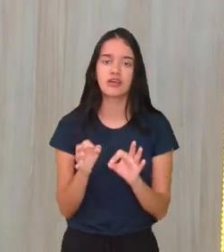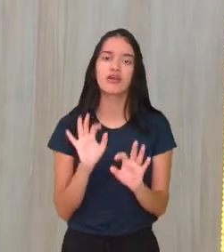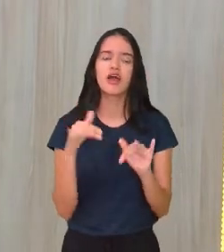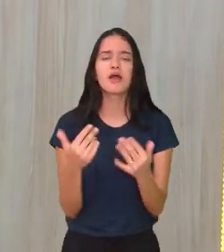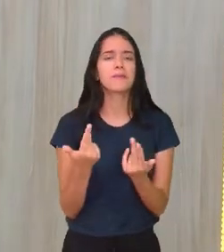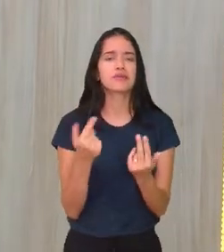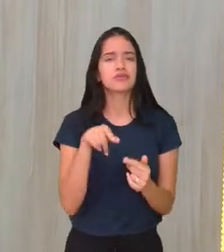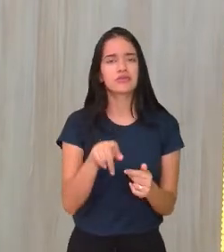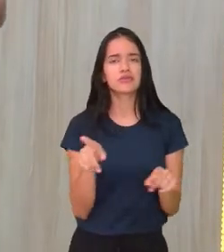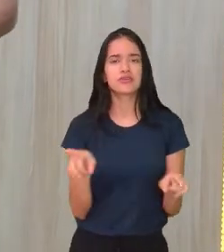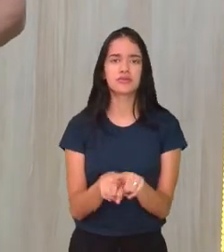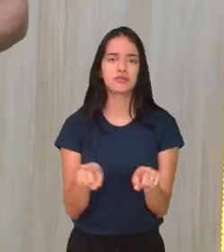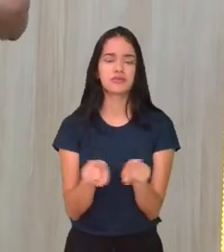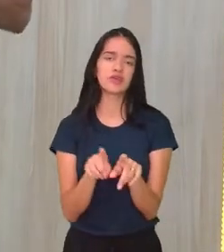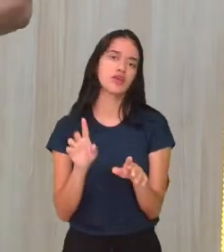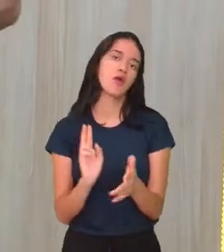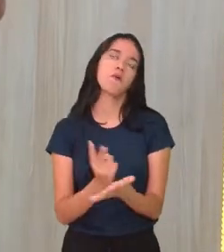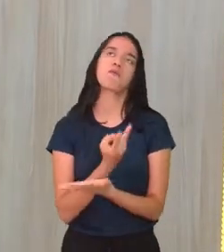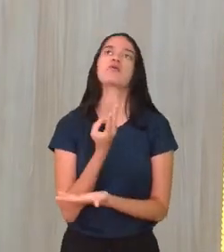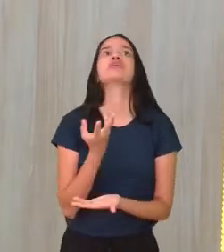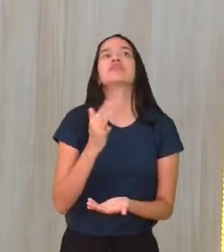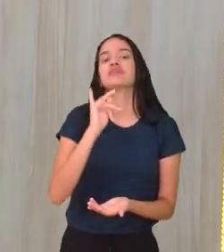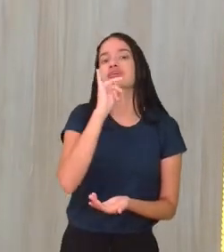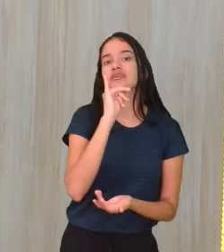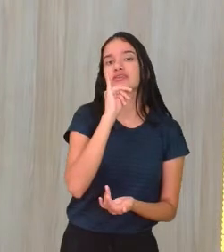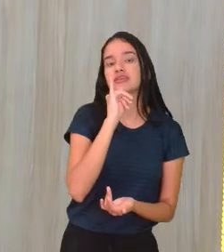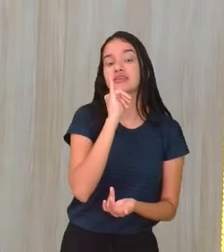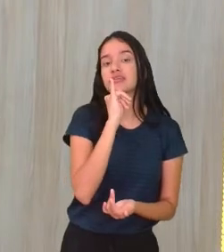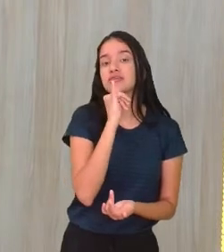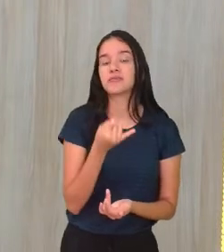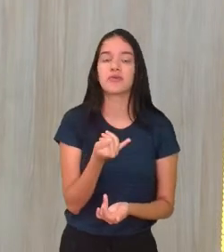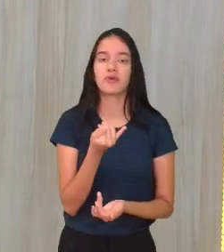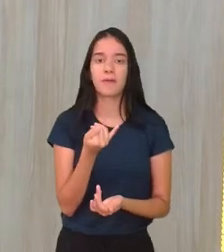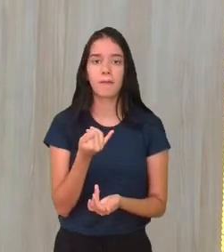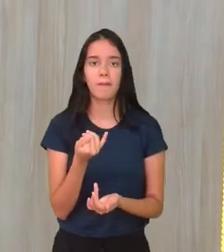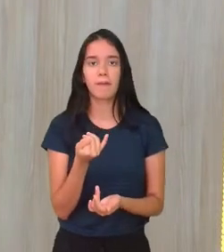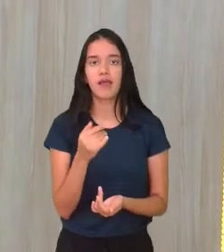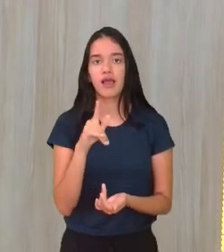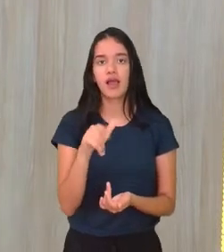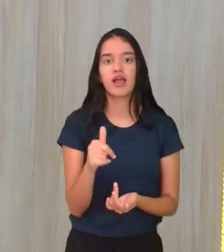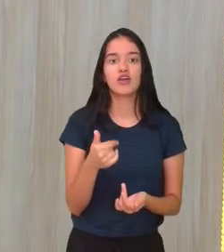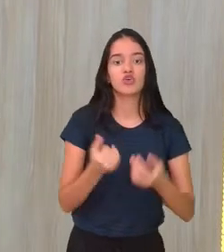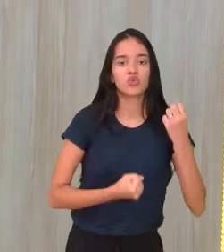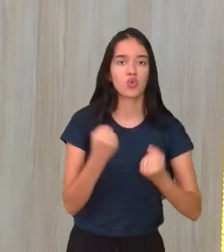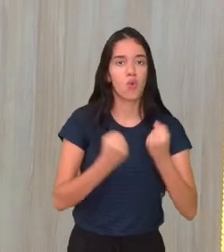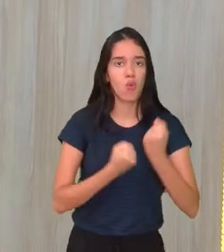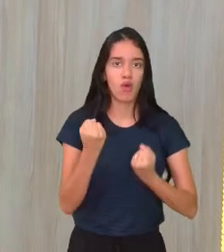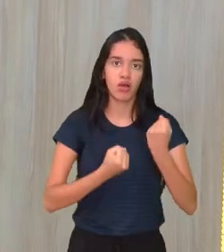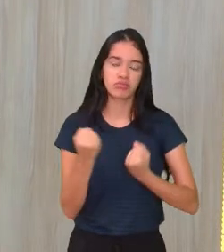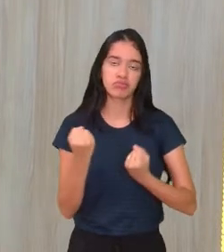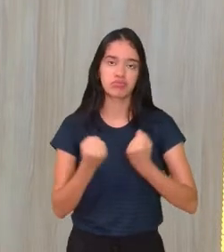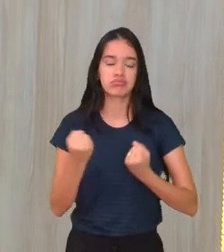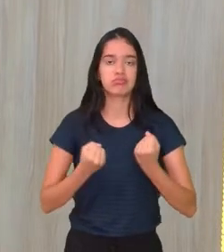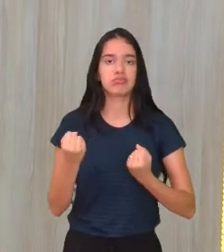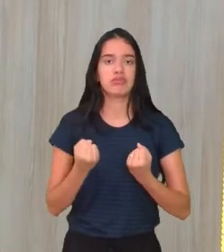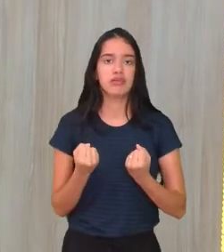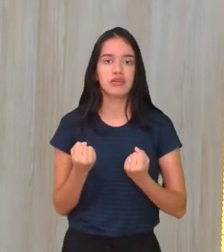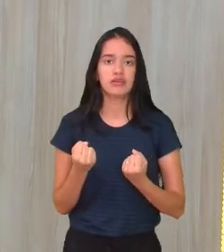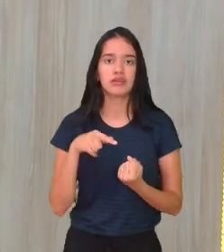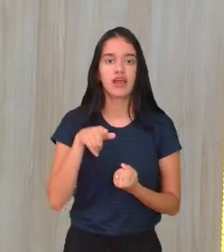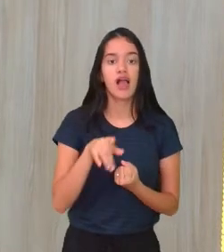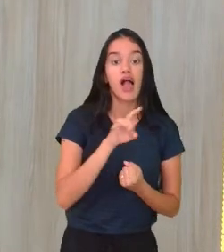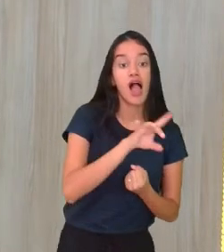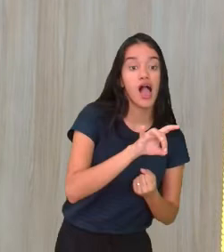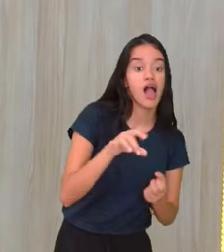a mesma coisa que acontece em relação às placas, certo? Do carro. A placa do carro,